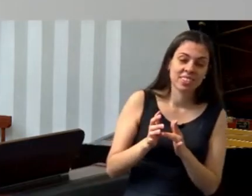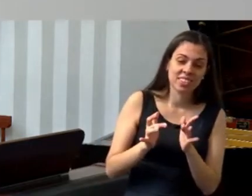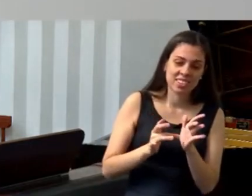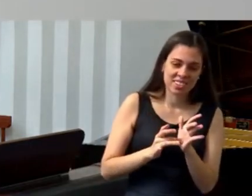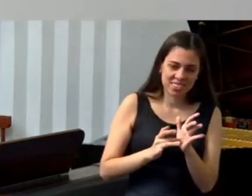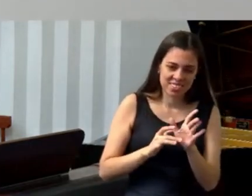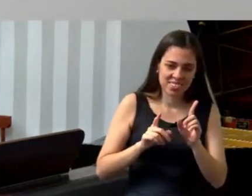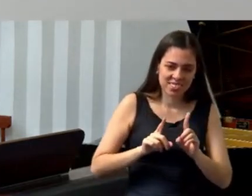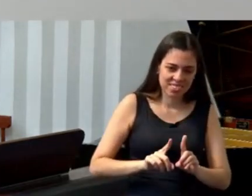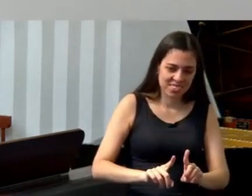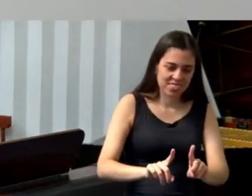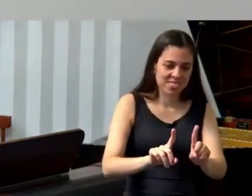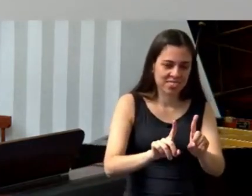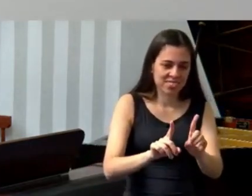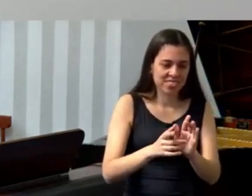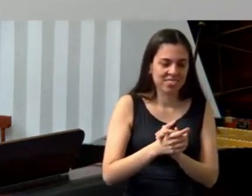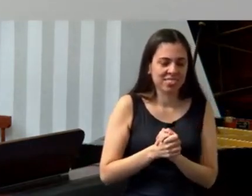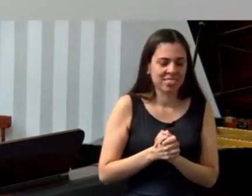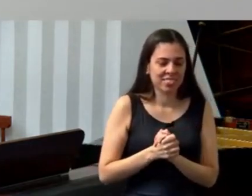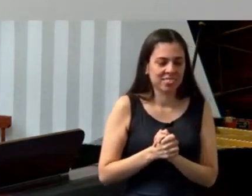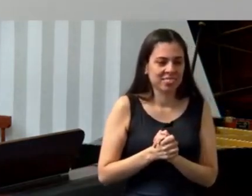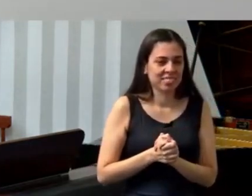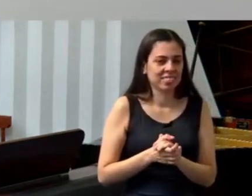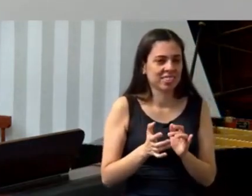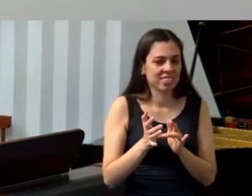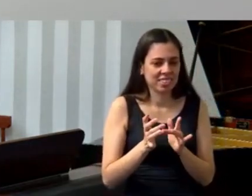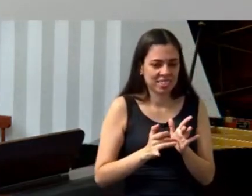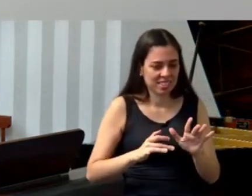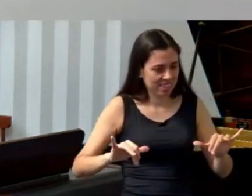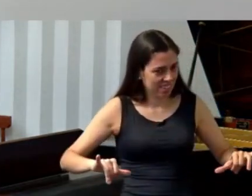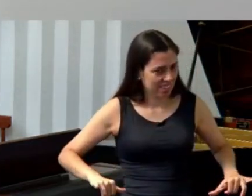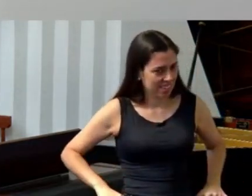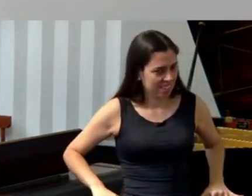sofreu para que você e eu tivéssemos paz.